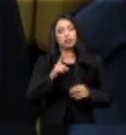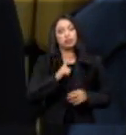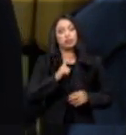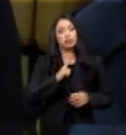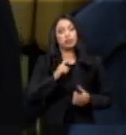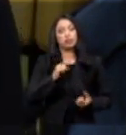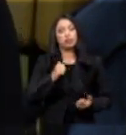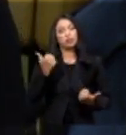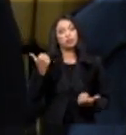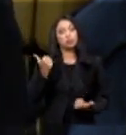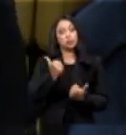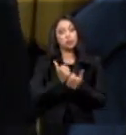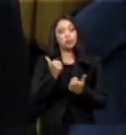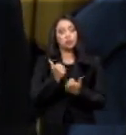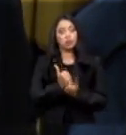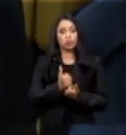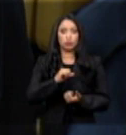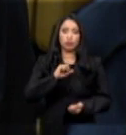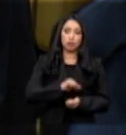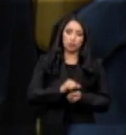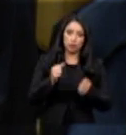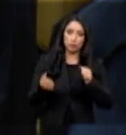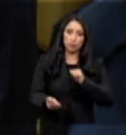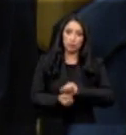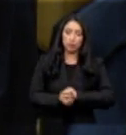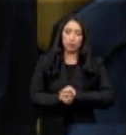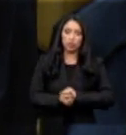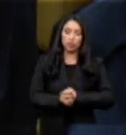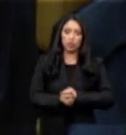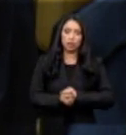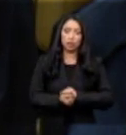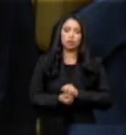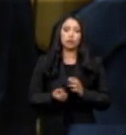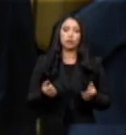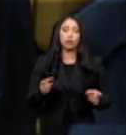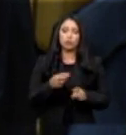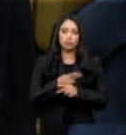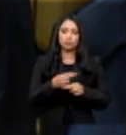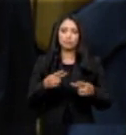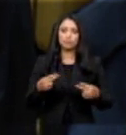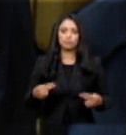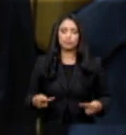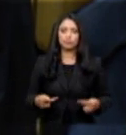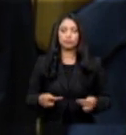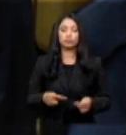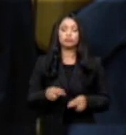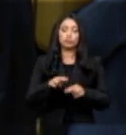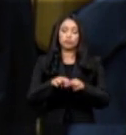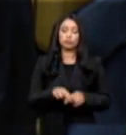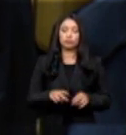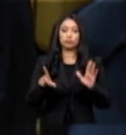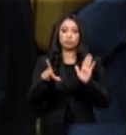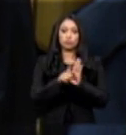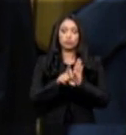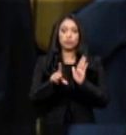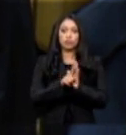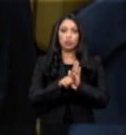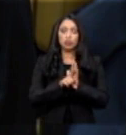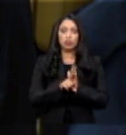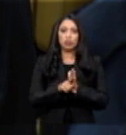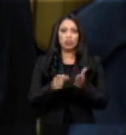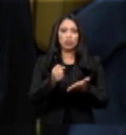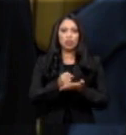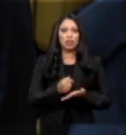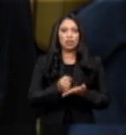substituído, adaptado por meio de leasing, arrendamento mercantil. E é por isso que a lei objeto da ação traz uma série